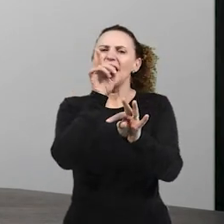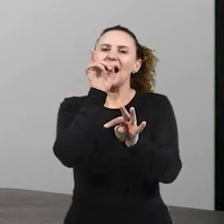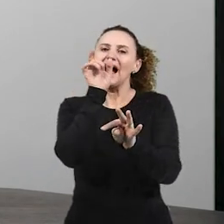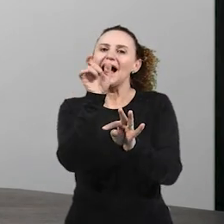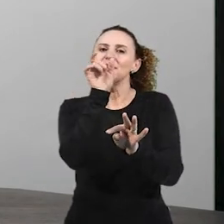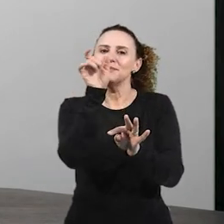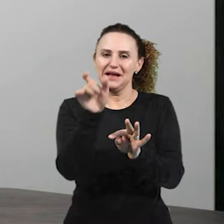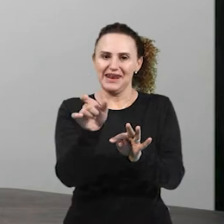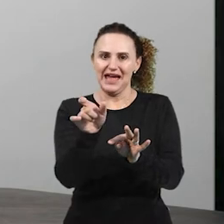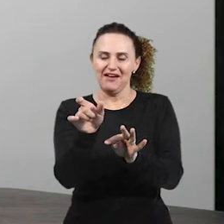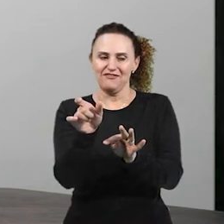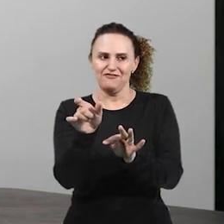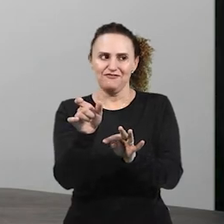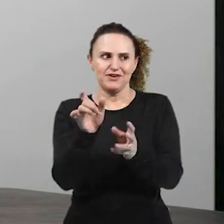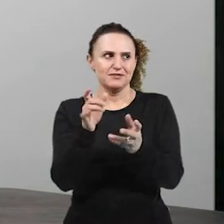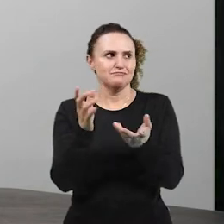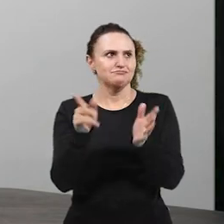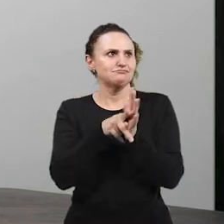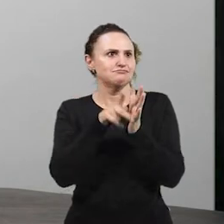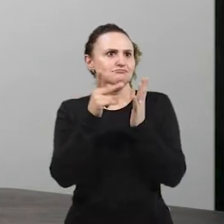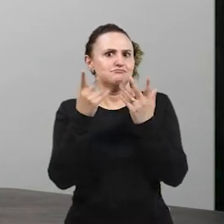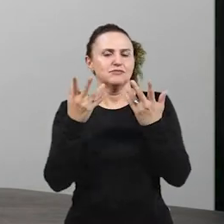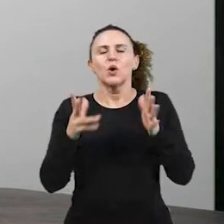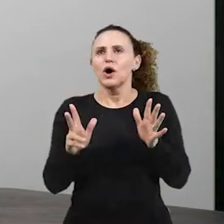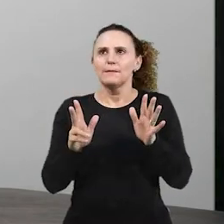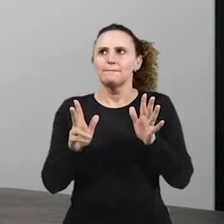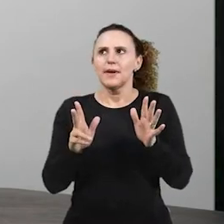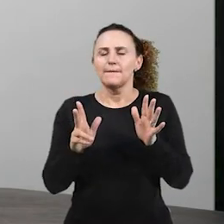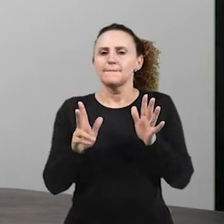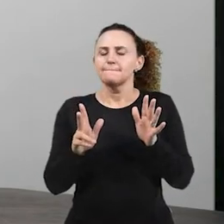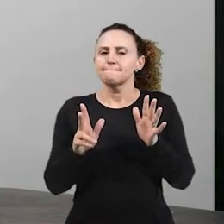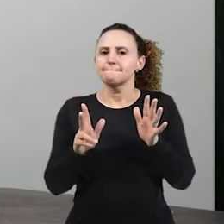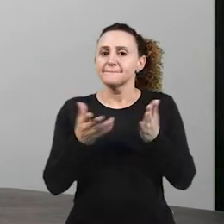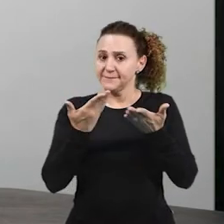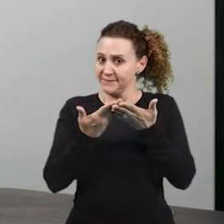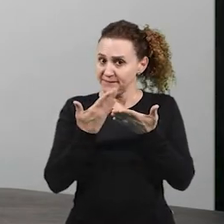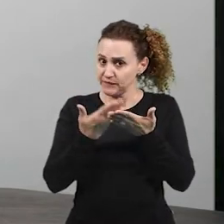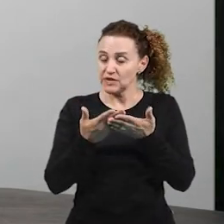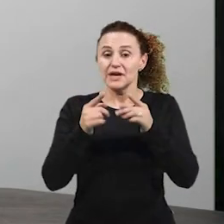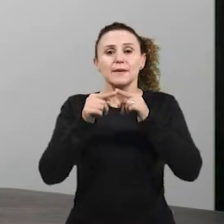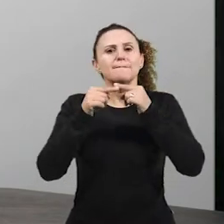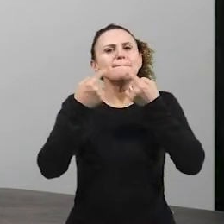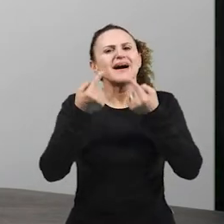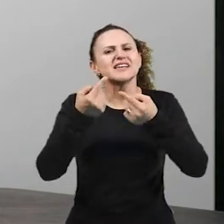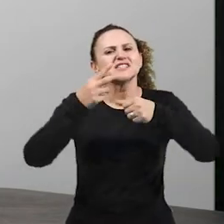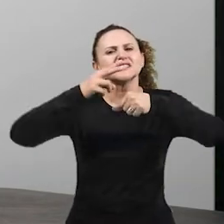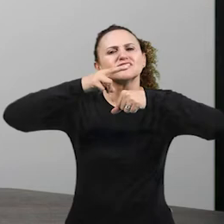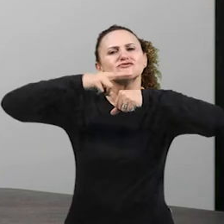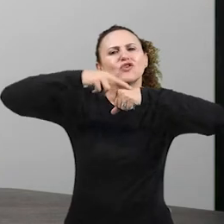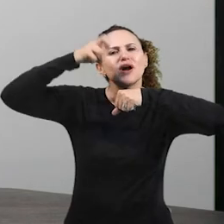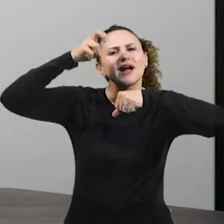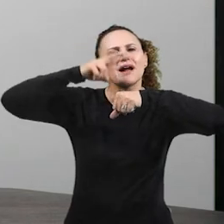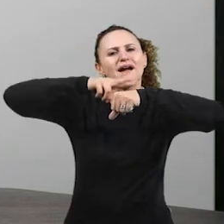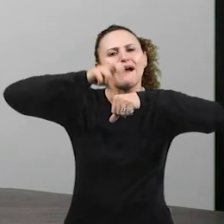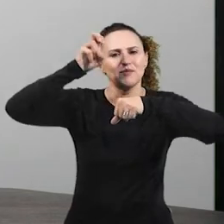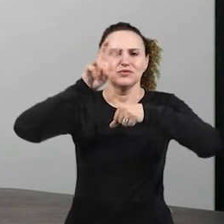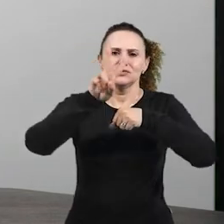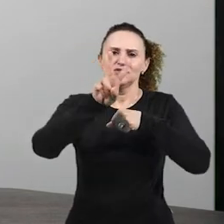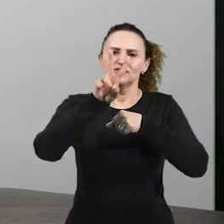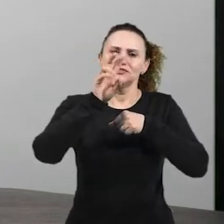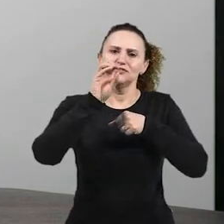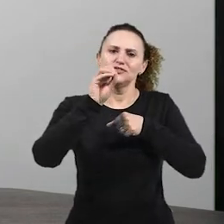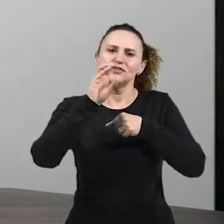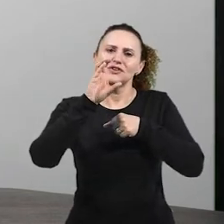si que se estuda na morfologia sim mas são os vocábulos formais Mas